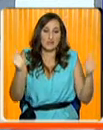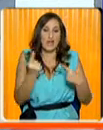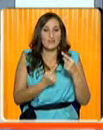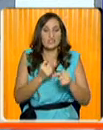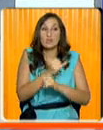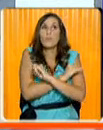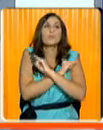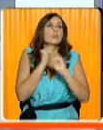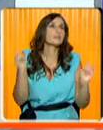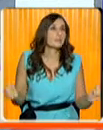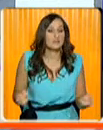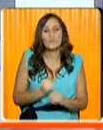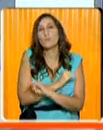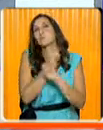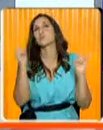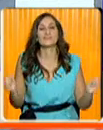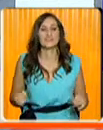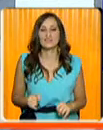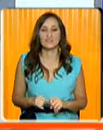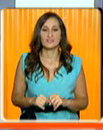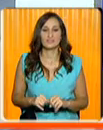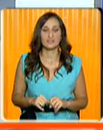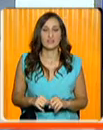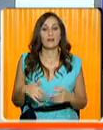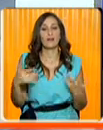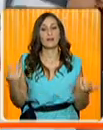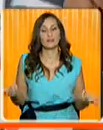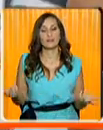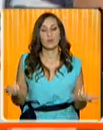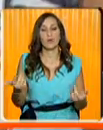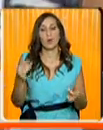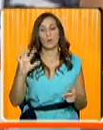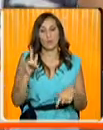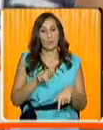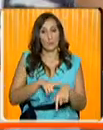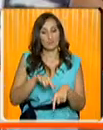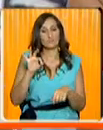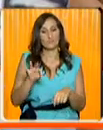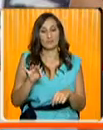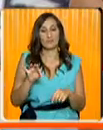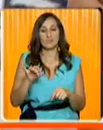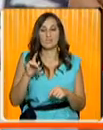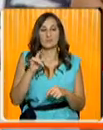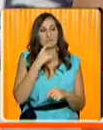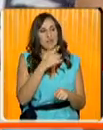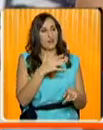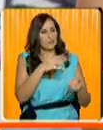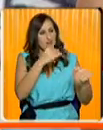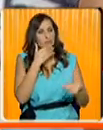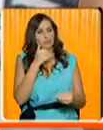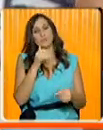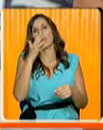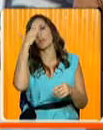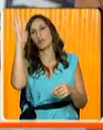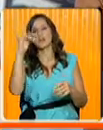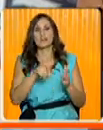às vezes é impossível encontrar a solução. Não é? Então, nessas ocasiões, se calhar resultava um elogio e uma